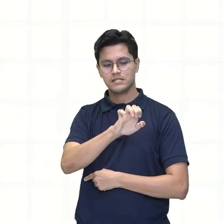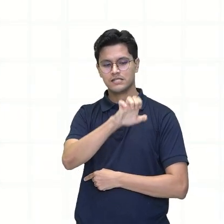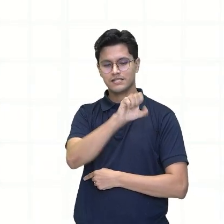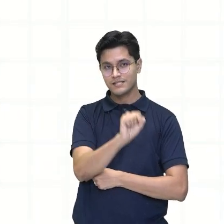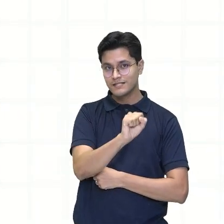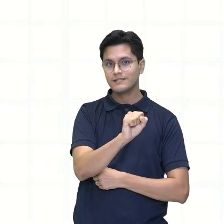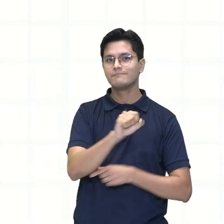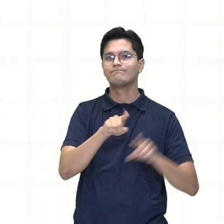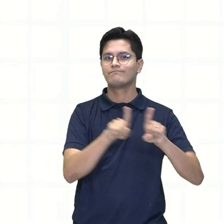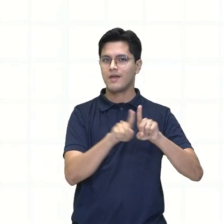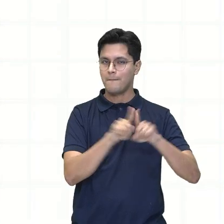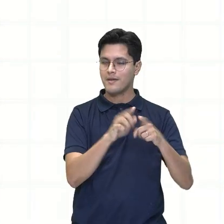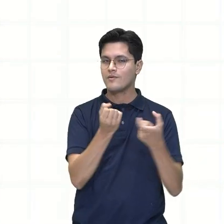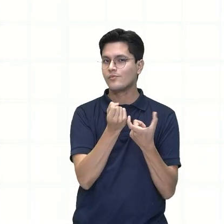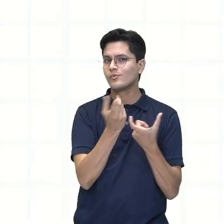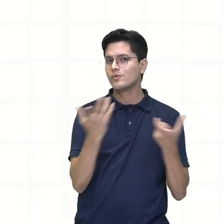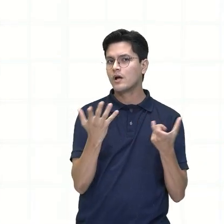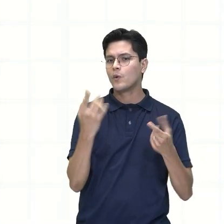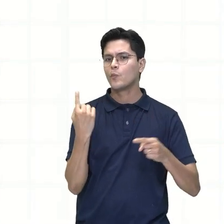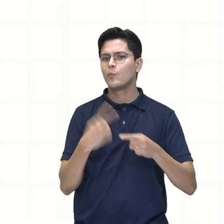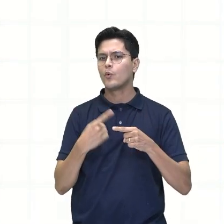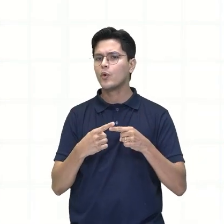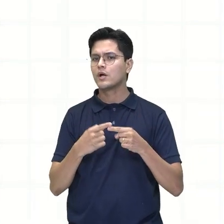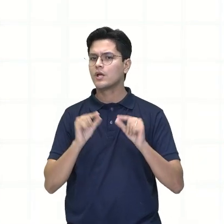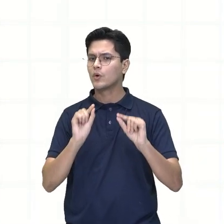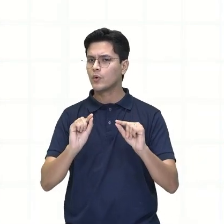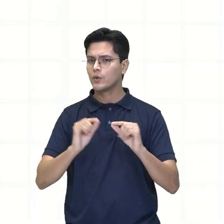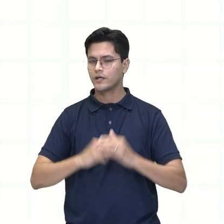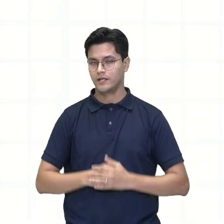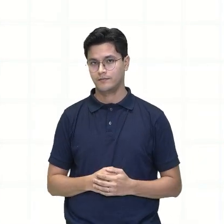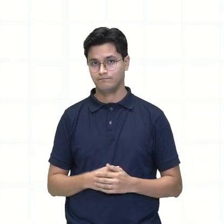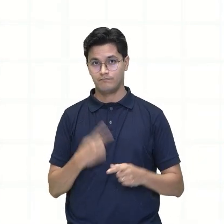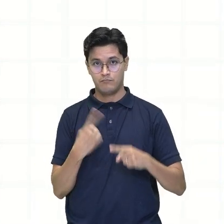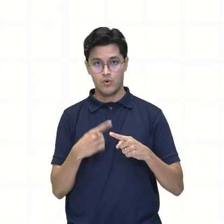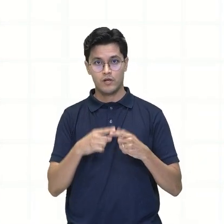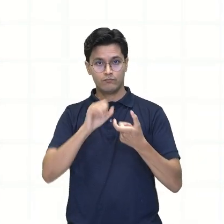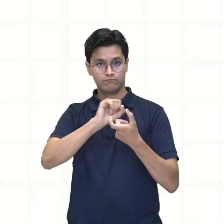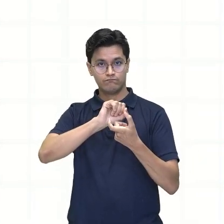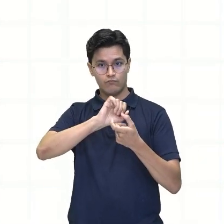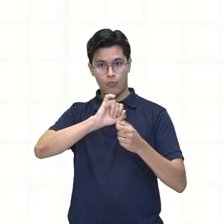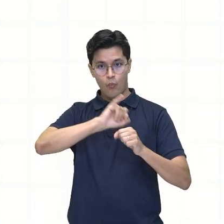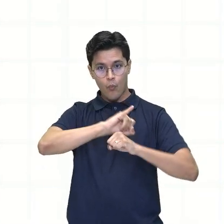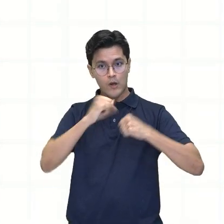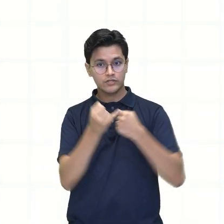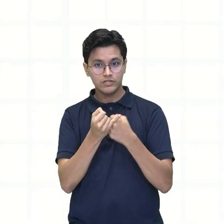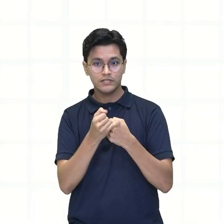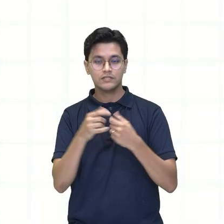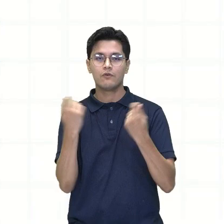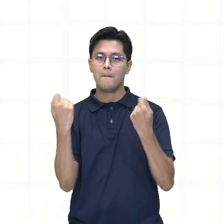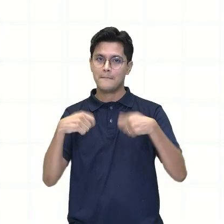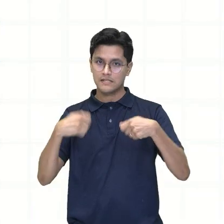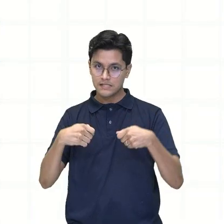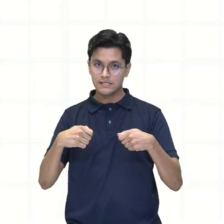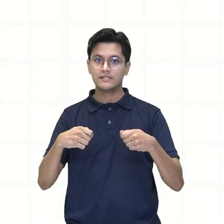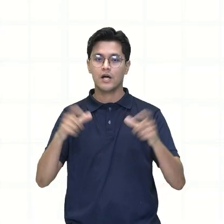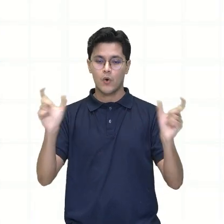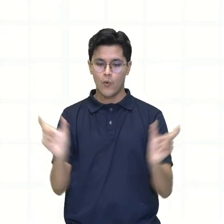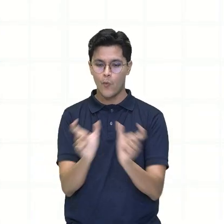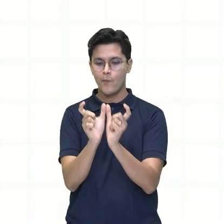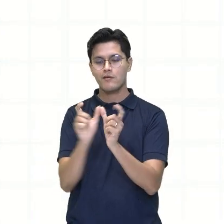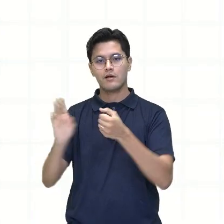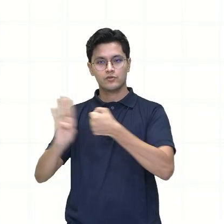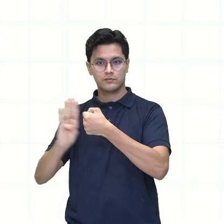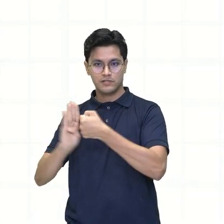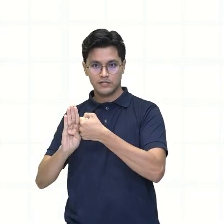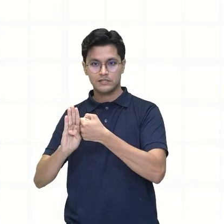quê? Porque o meu adjetivo, a função dele é acompanhar o substantivo, e se